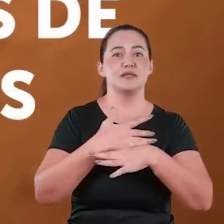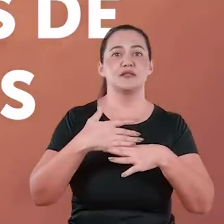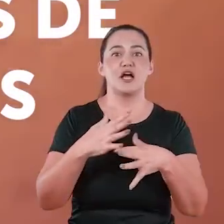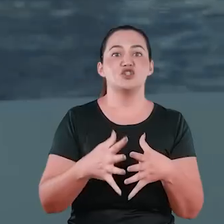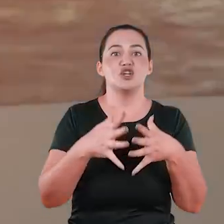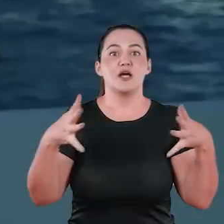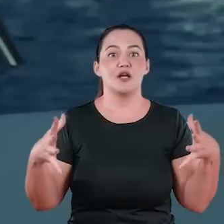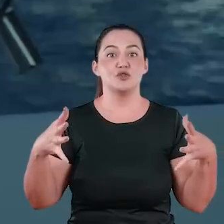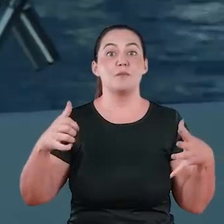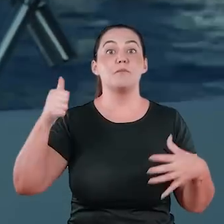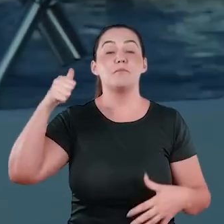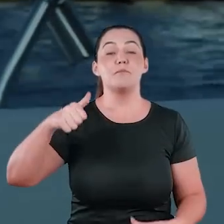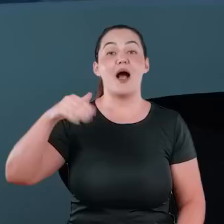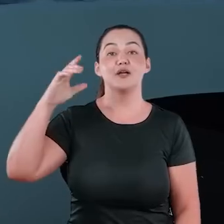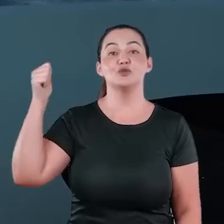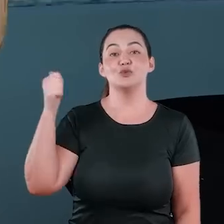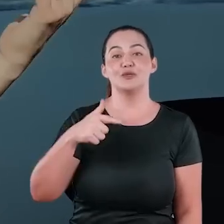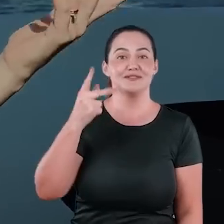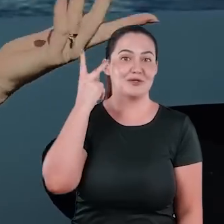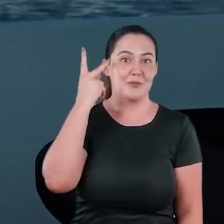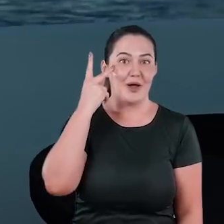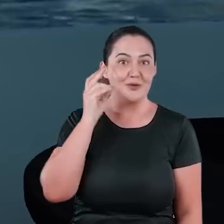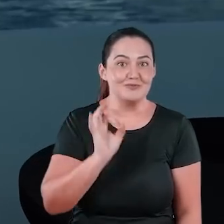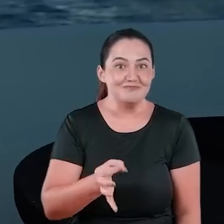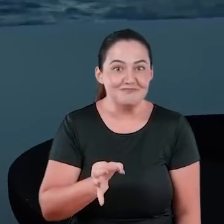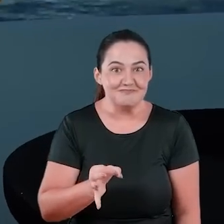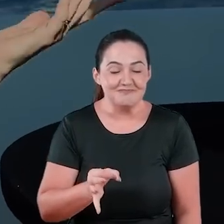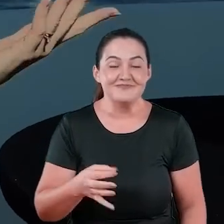São Paulo. Demais, né? E além